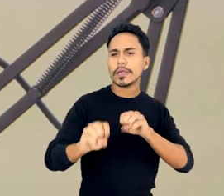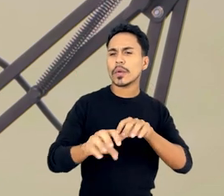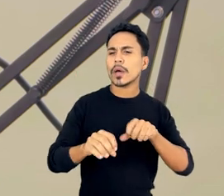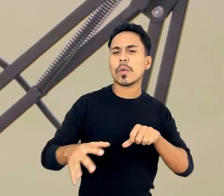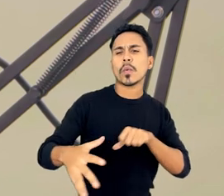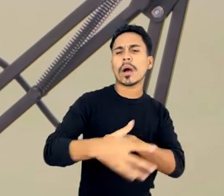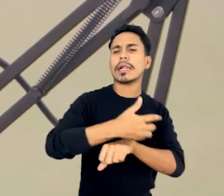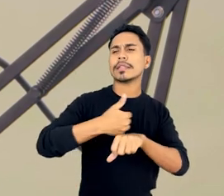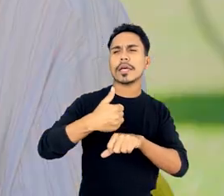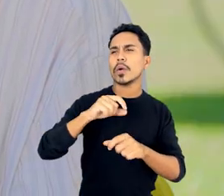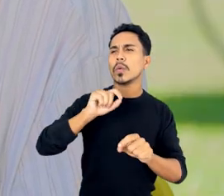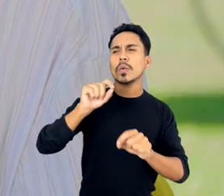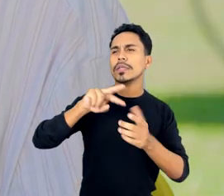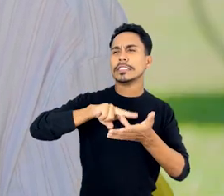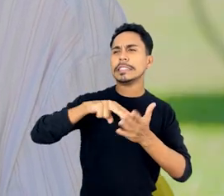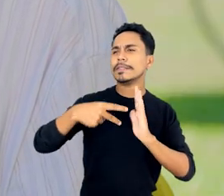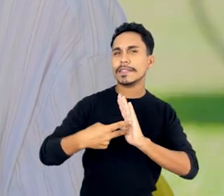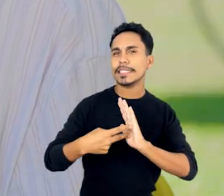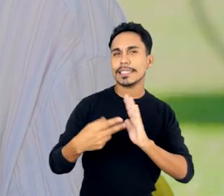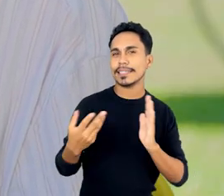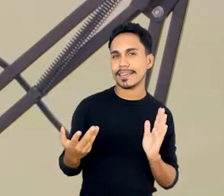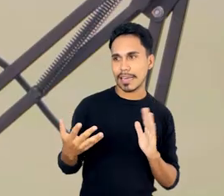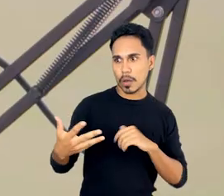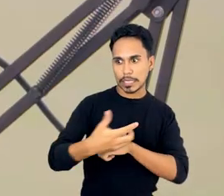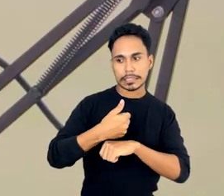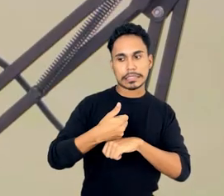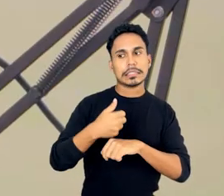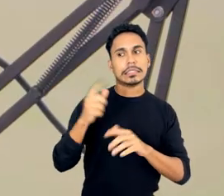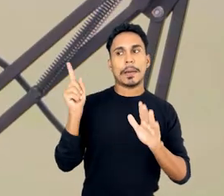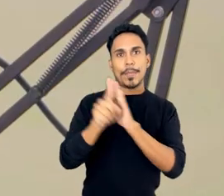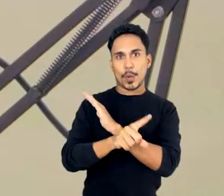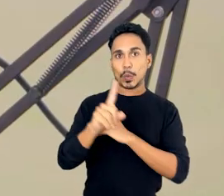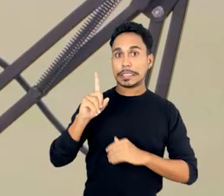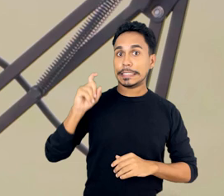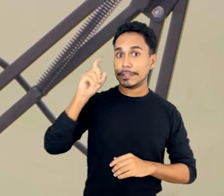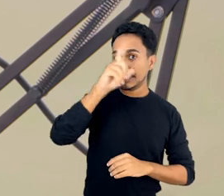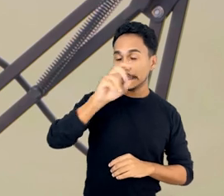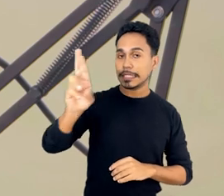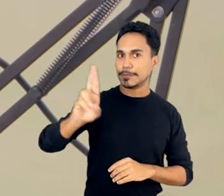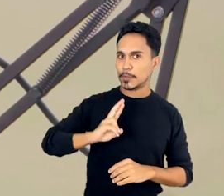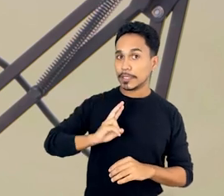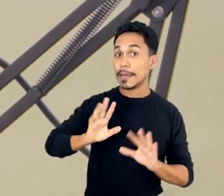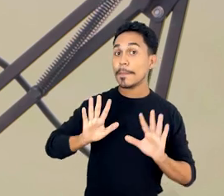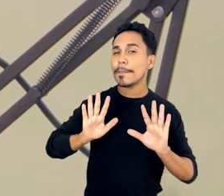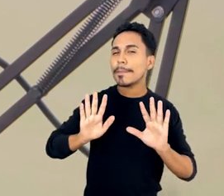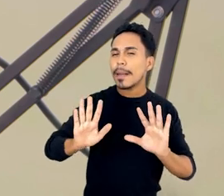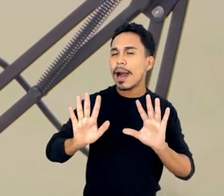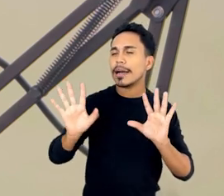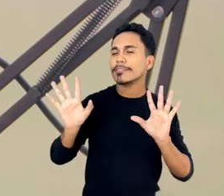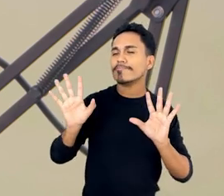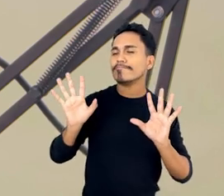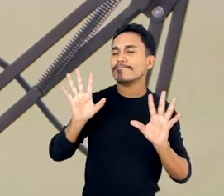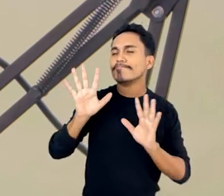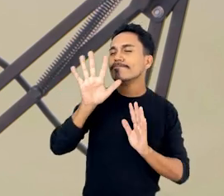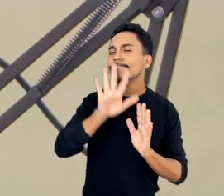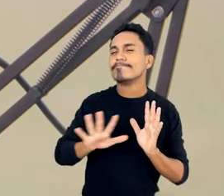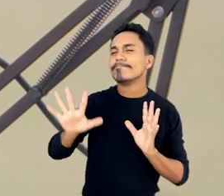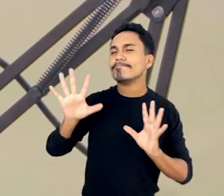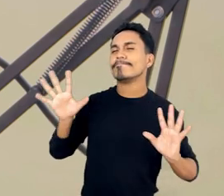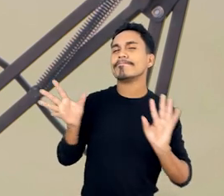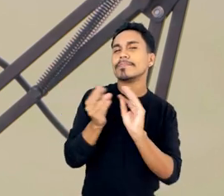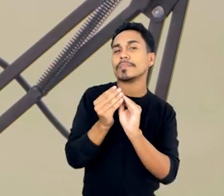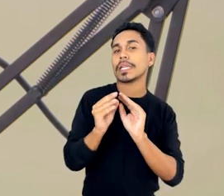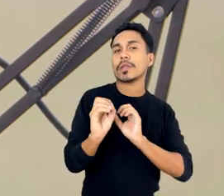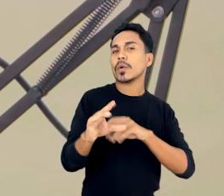como senhor define essa qualidade vou lançar um desafio eu sei que é uma pergunta complexa de se responder mas de uma forma